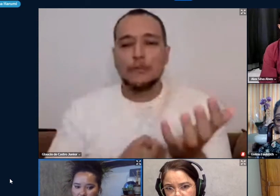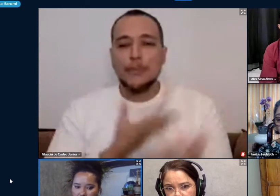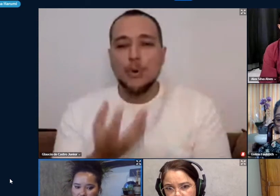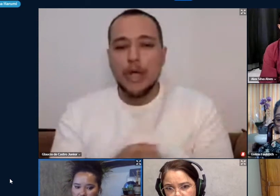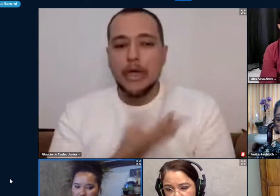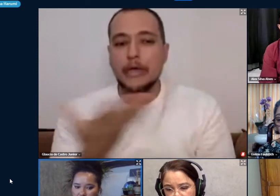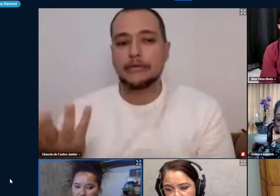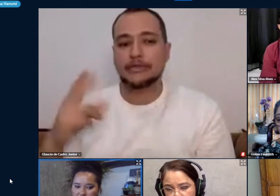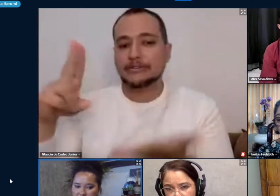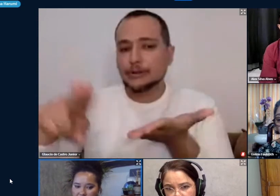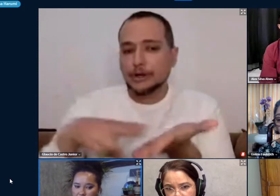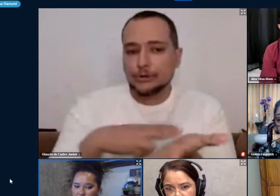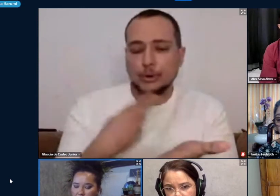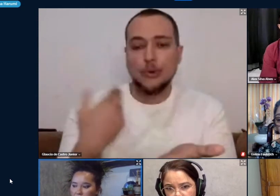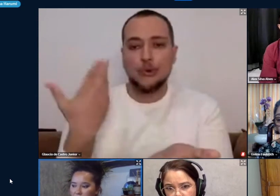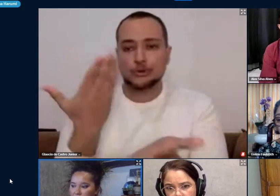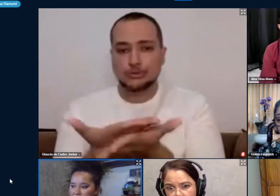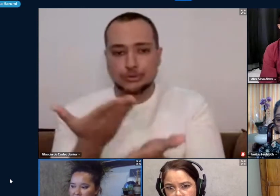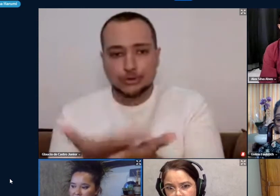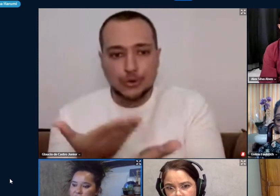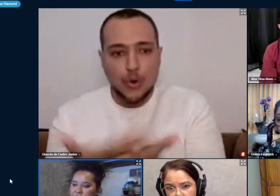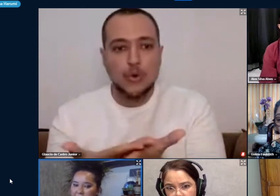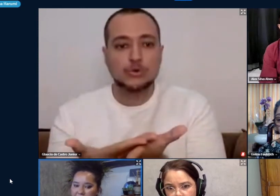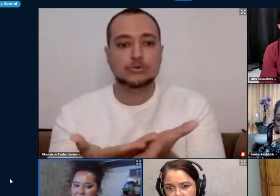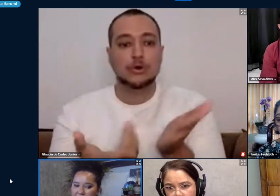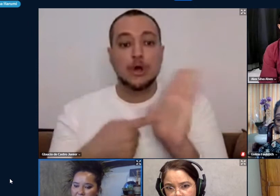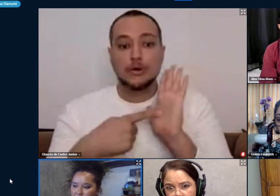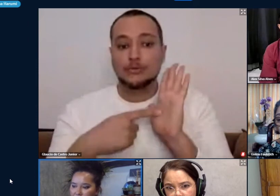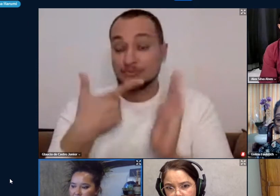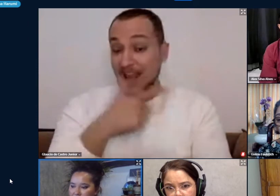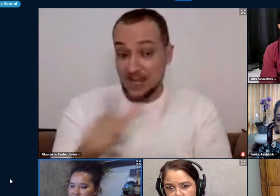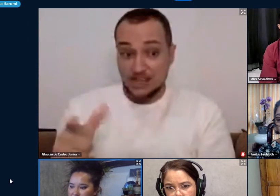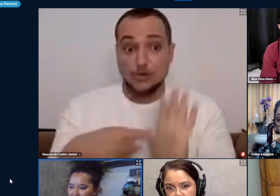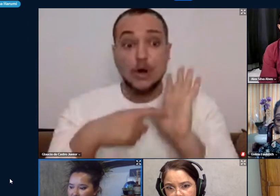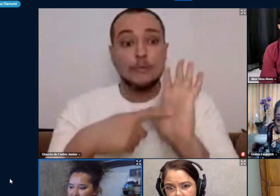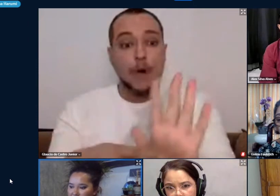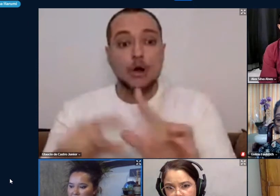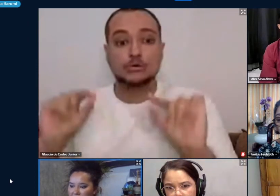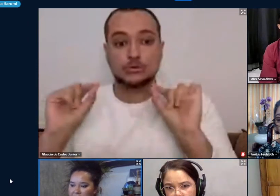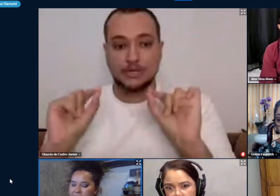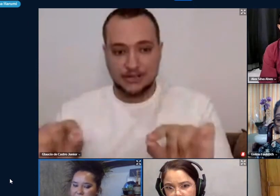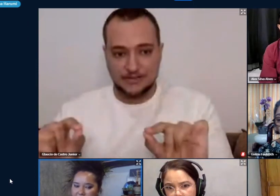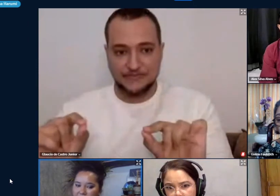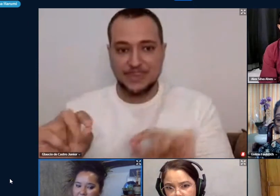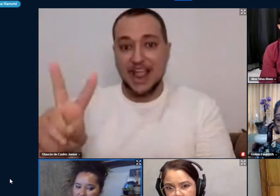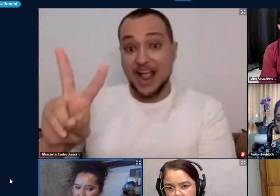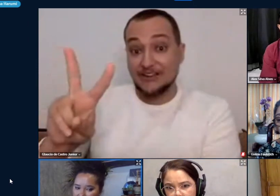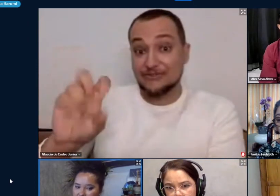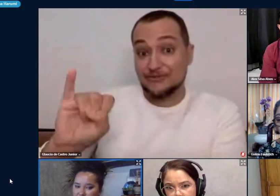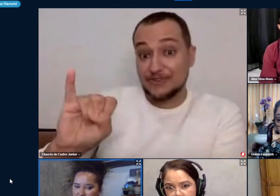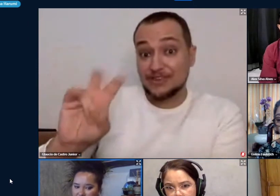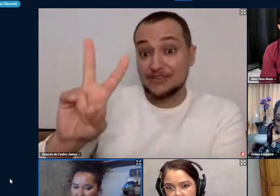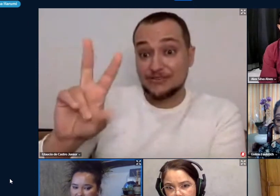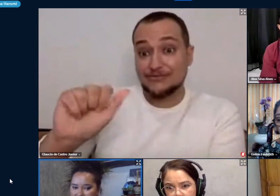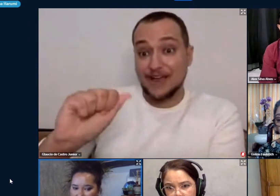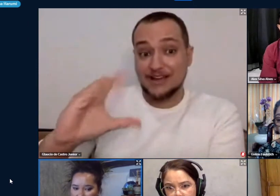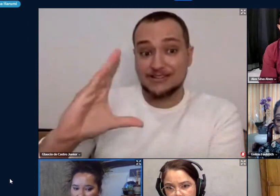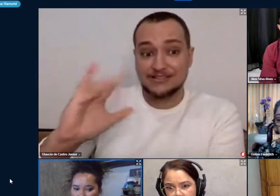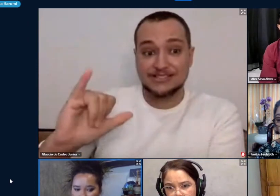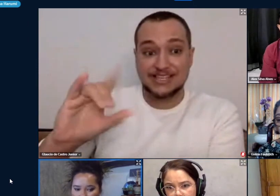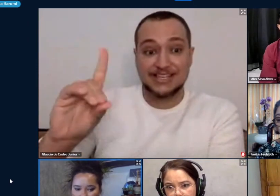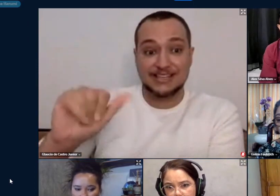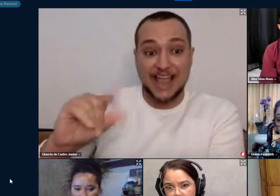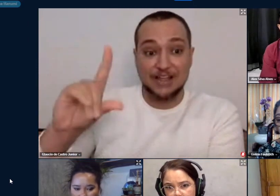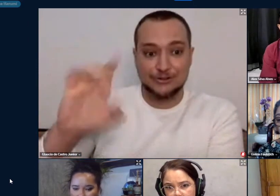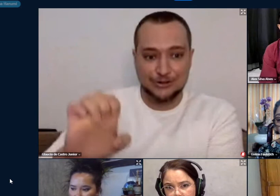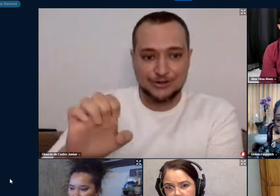afirmação, como os surdos, sendo o falante da primeira língua, possam ser criadores dos sinais.